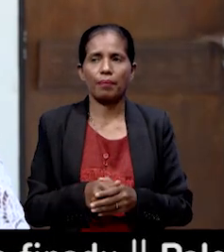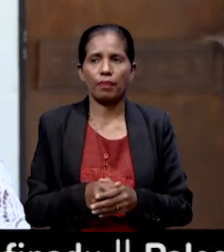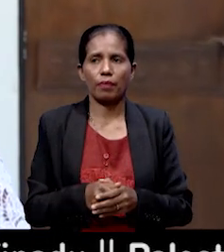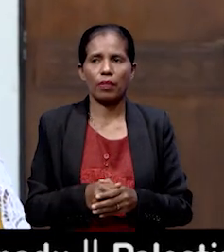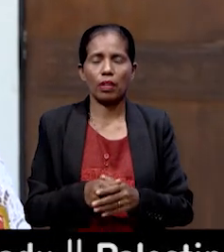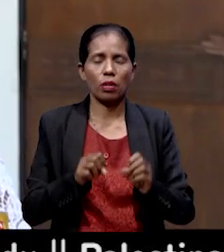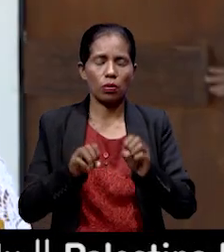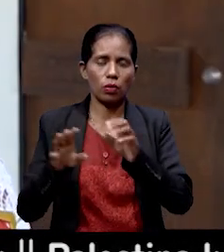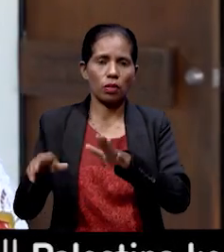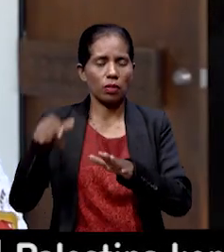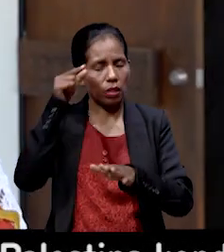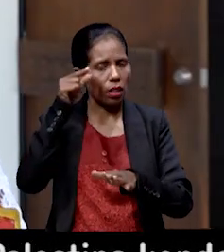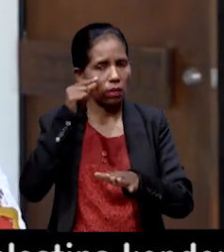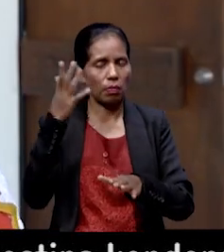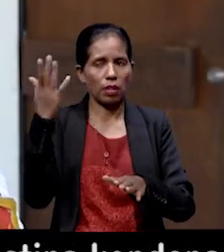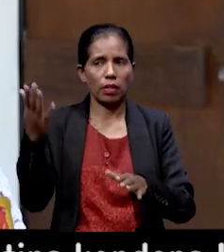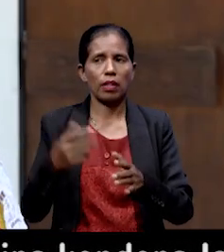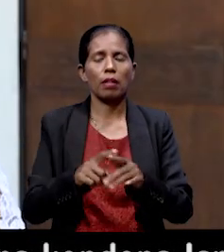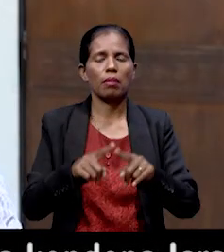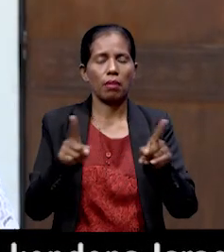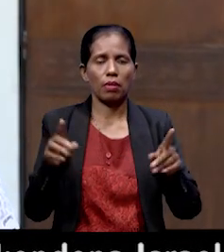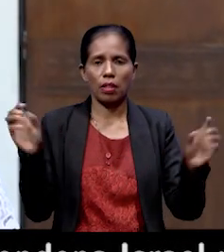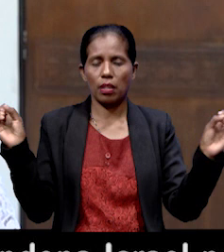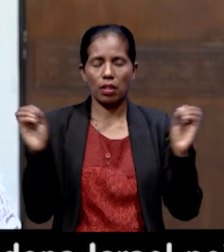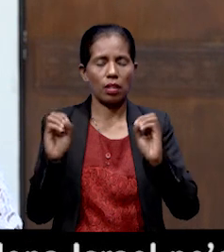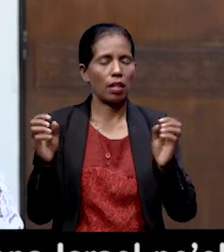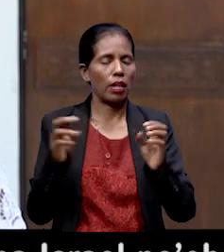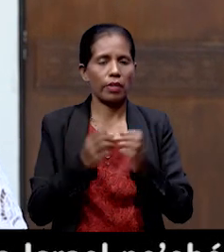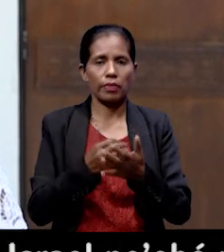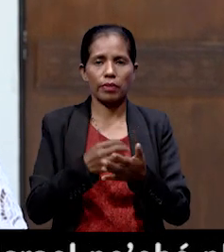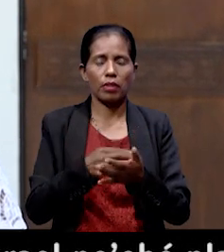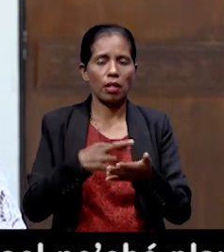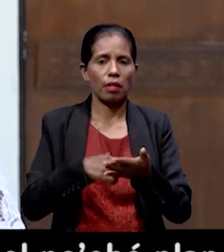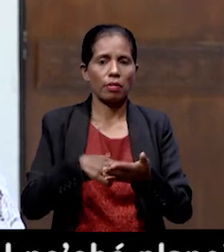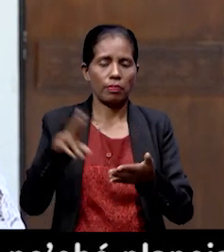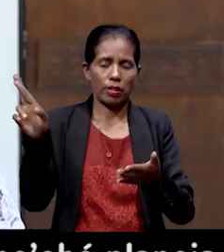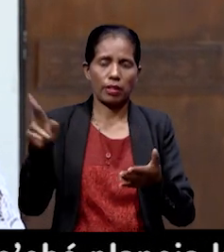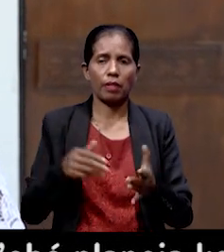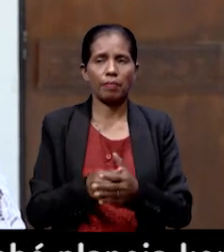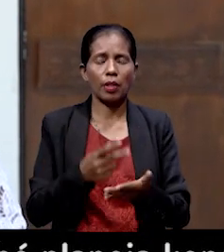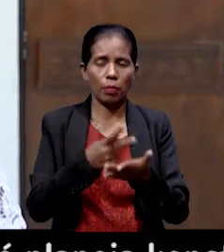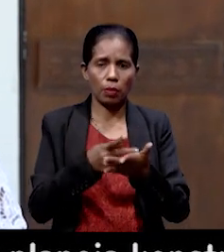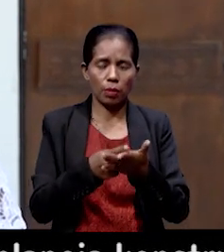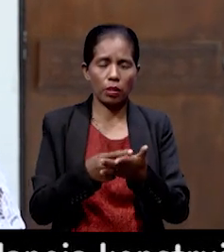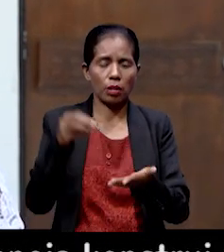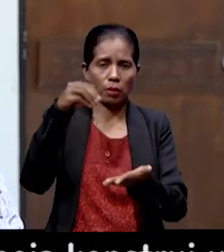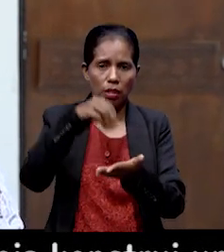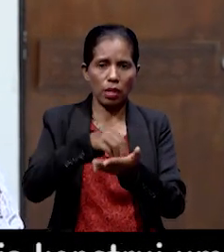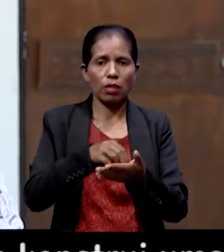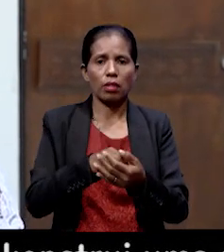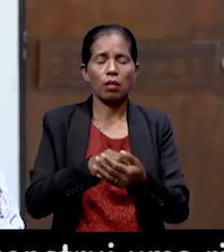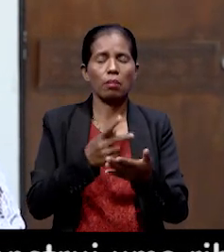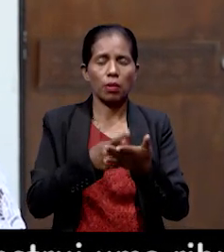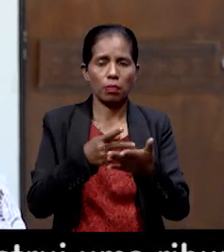abordagem gênero ne ihalara mas na realidade la pasa hut mas proposta ne be ma admiste proposta de ne be